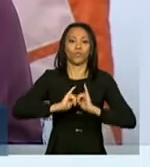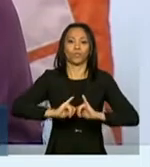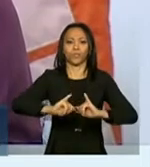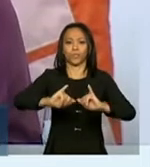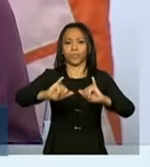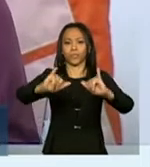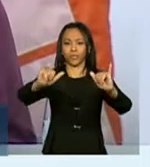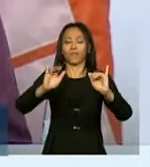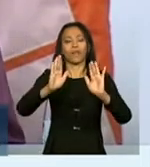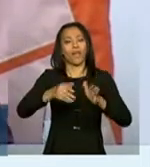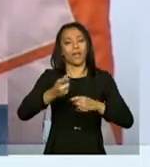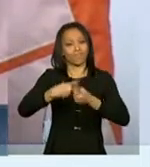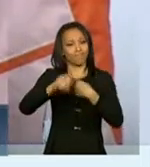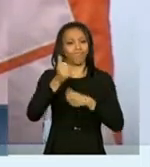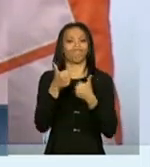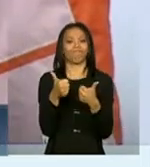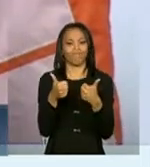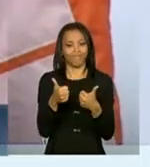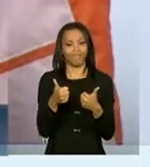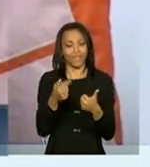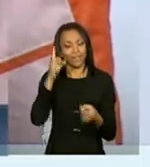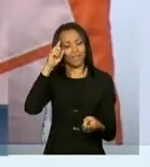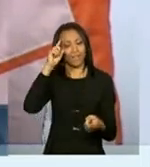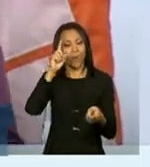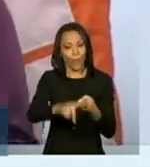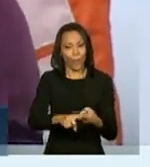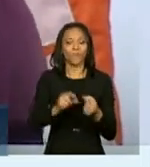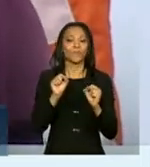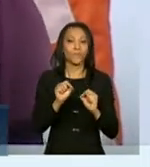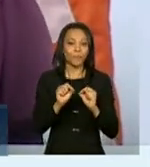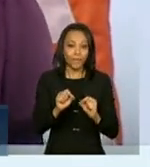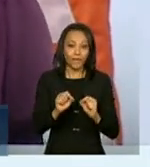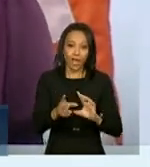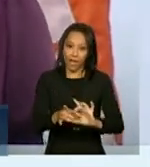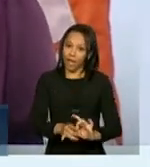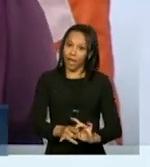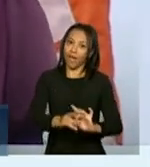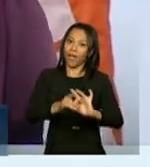muito promissores e confirmam a disposição do setor